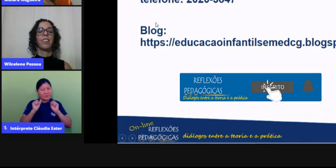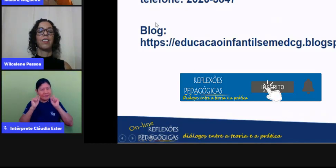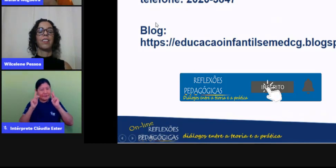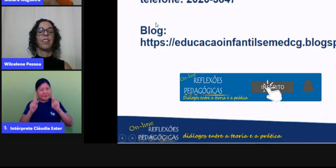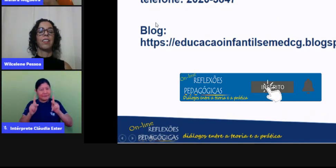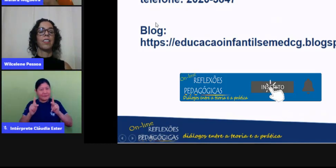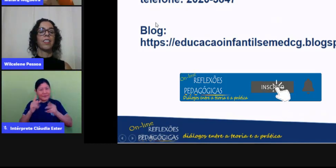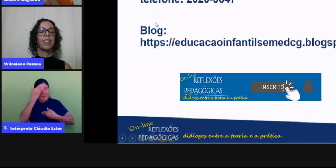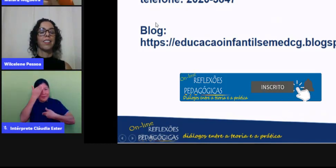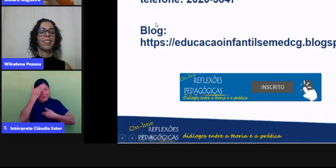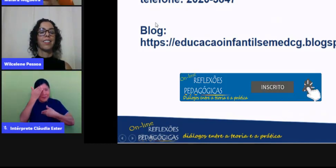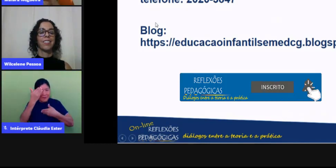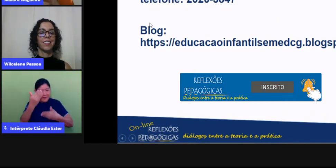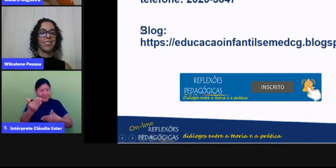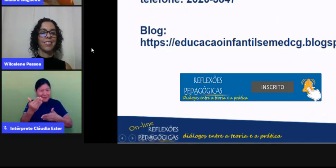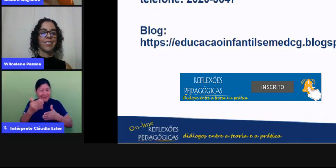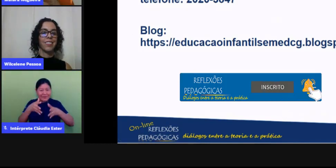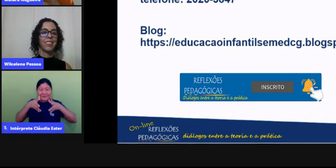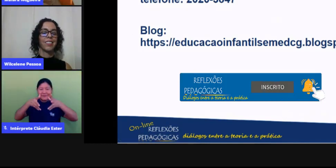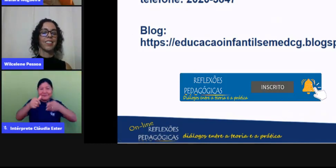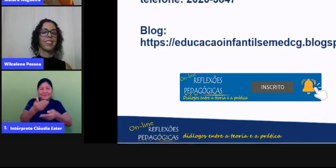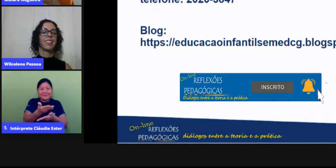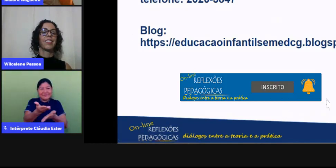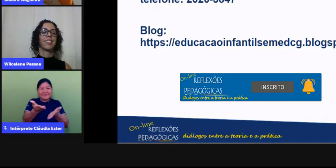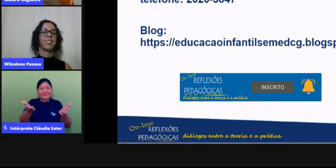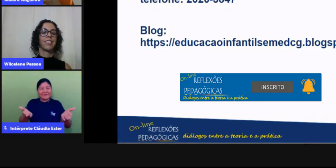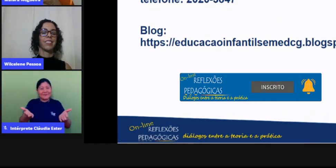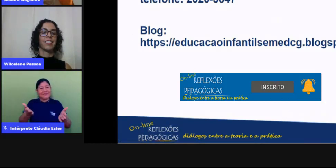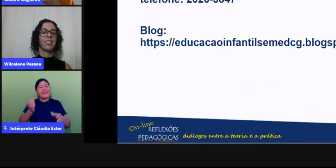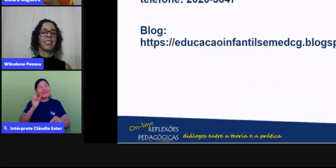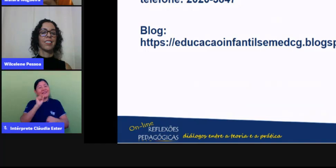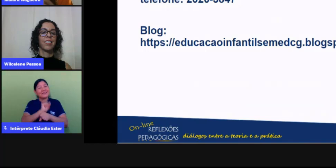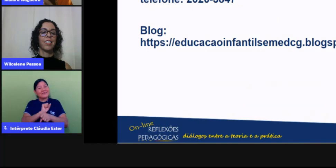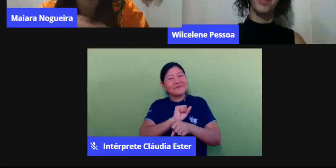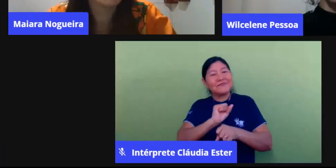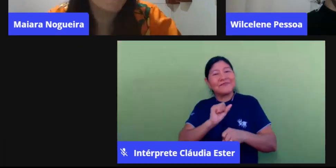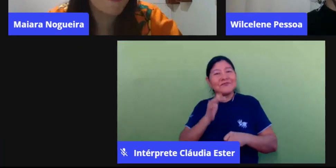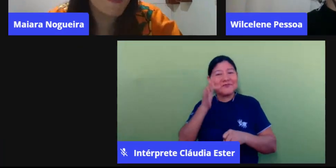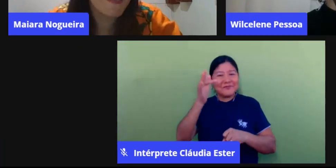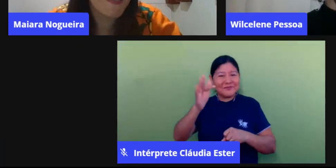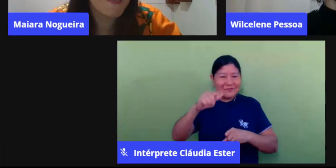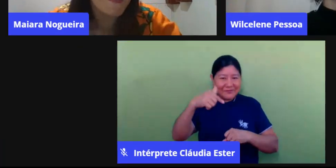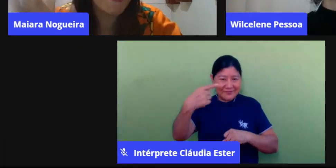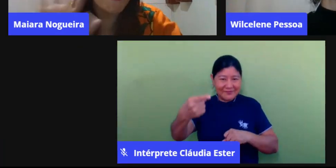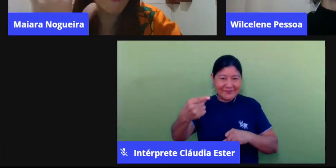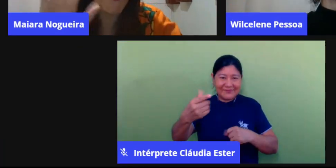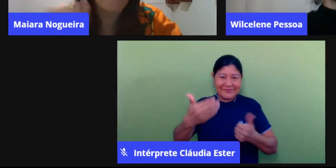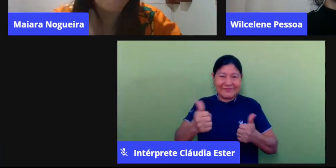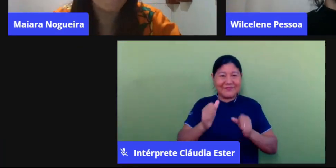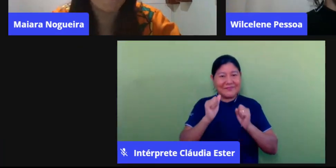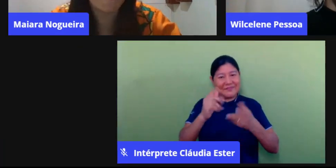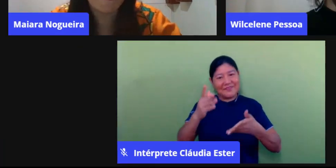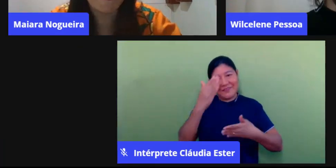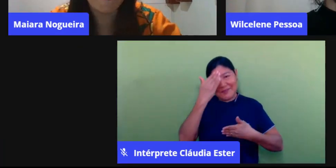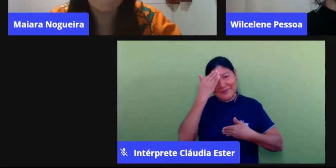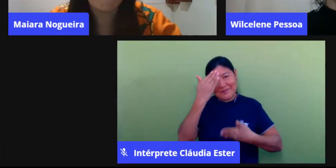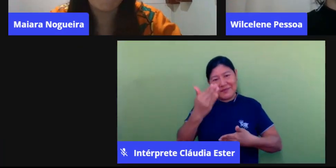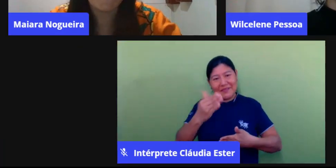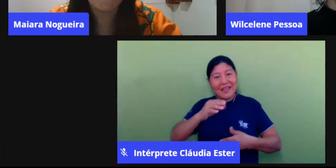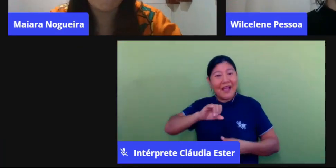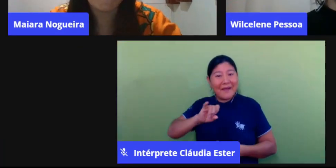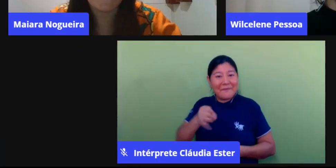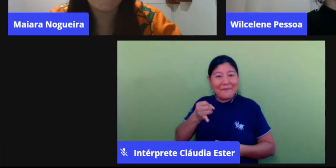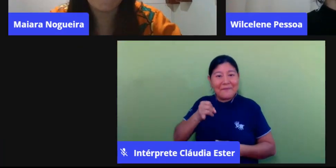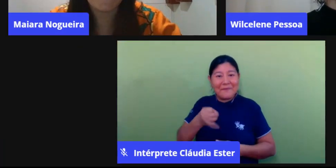muito obrigada a todos e esperamos vocês nas próximas lives. Muito obrigada. Né?